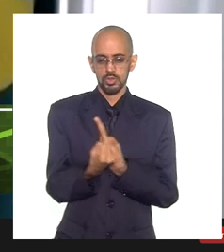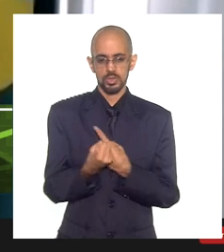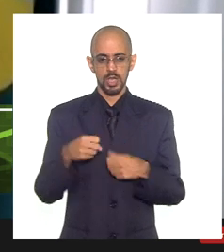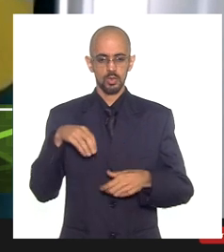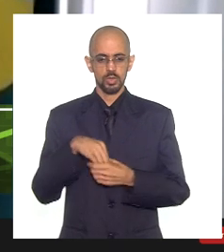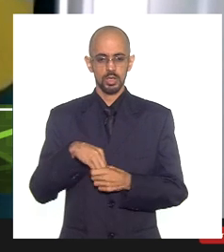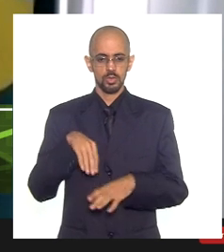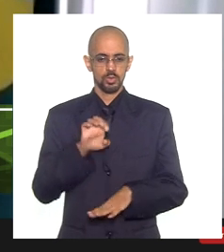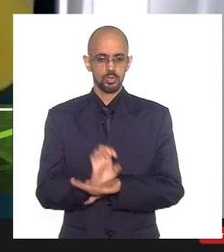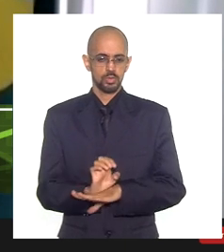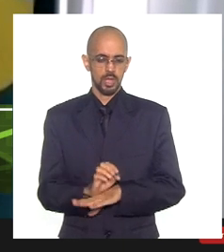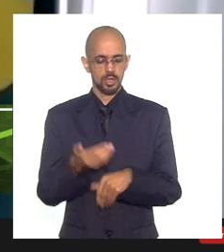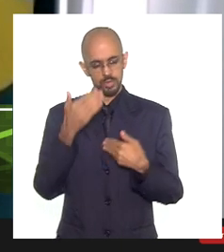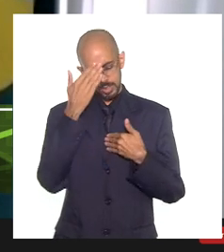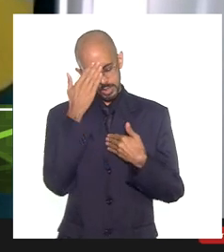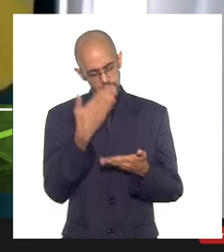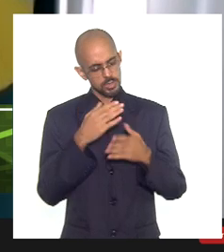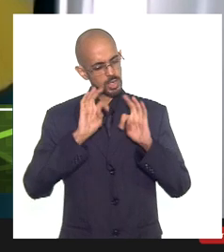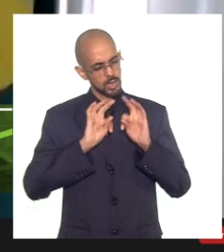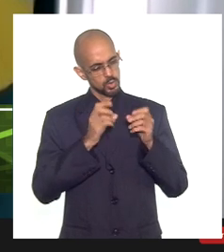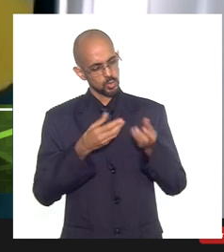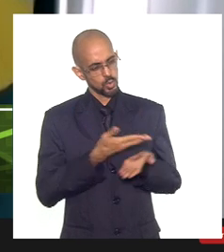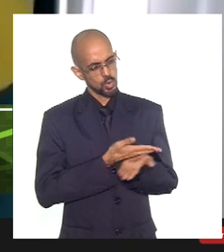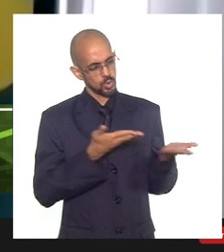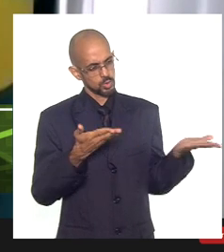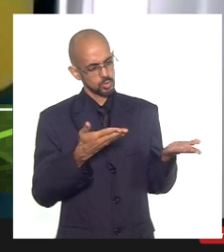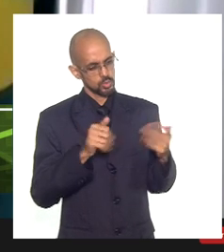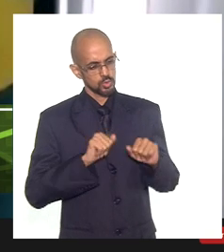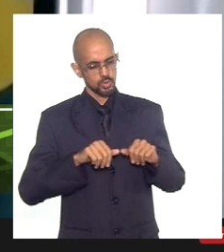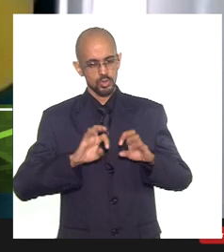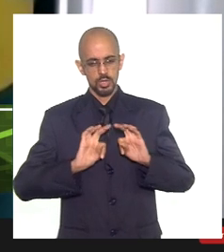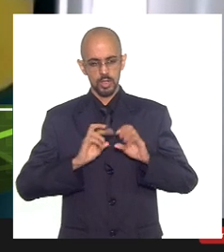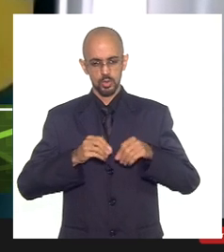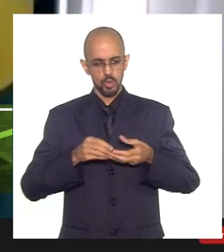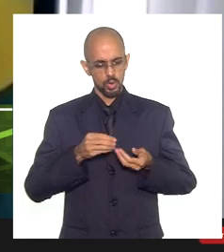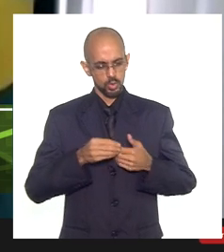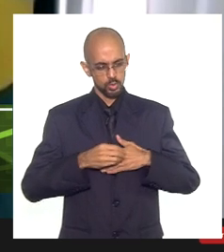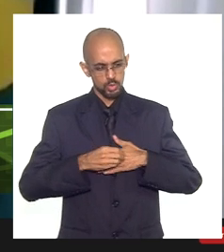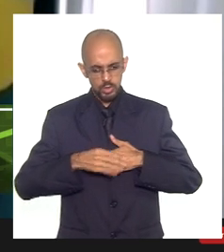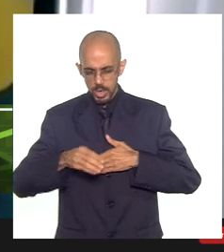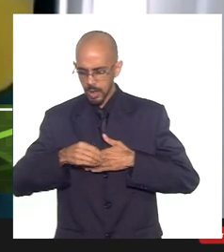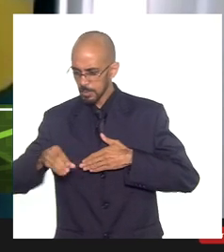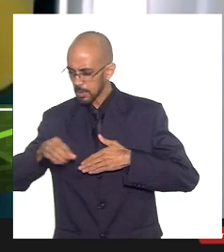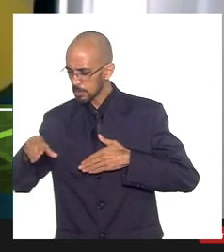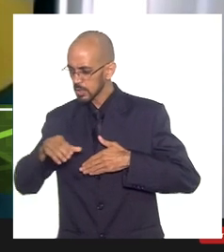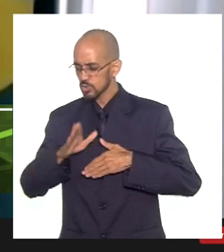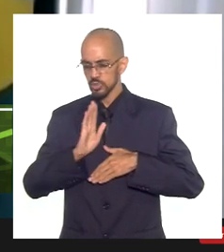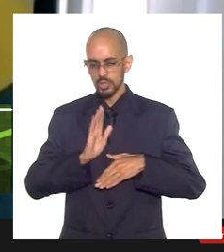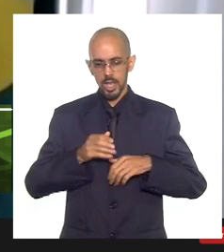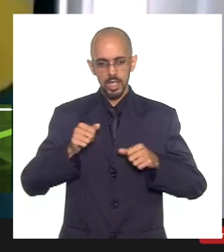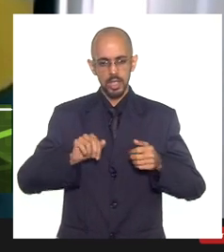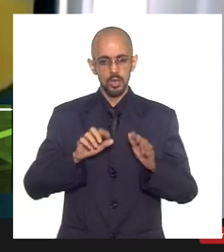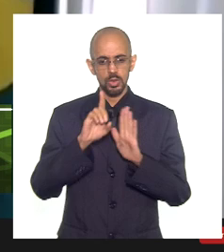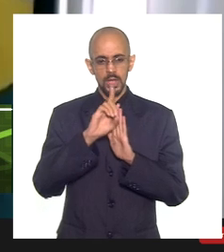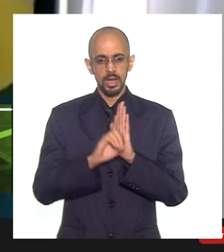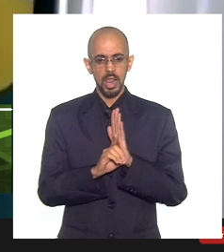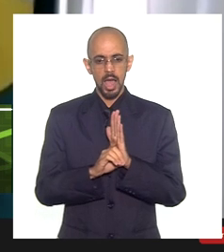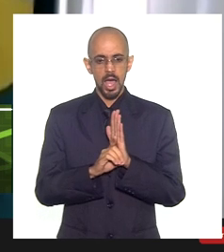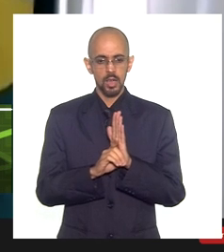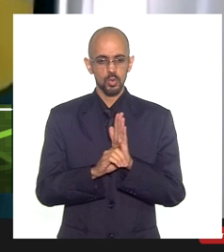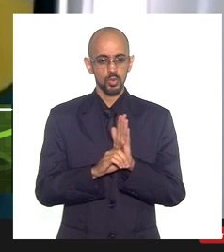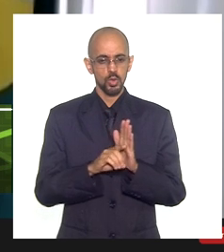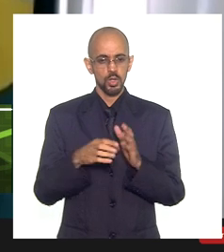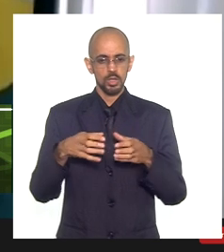estado portanto agradecendo a presença de todos e com os encaminhamentos que já foram aqui delineados eu declaro em nome de ambas as comissões de